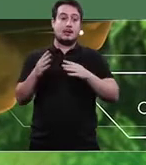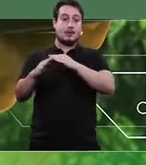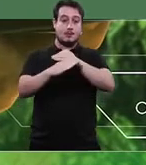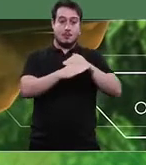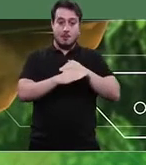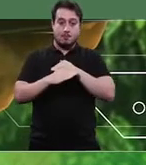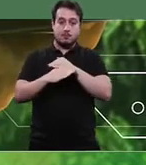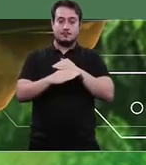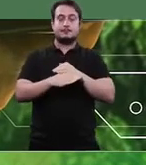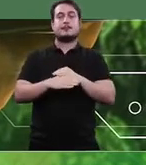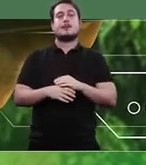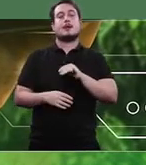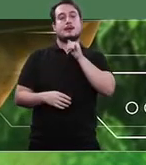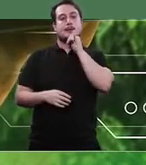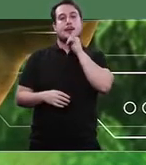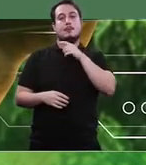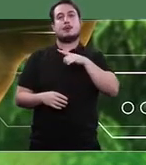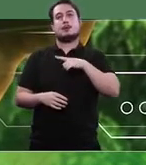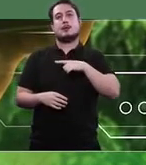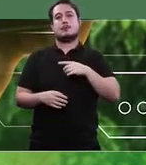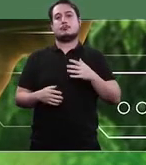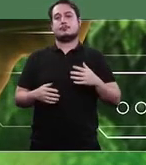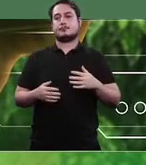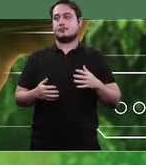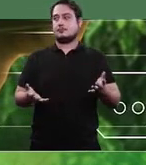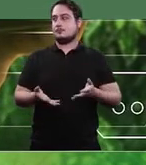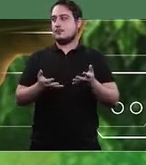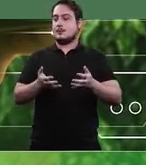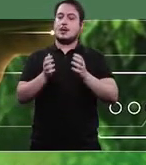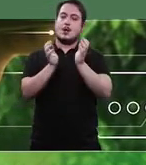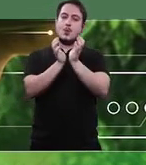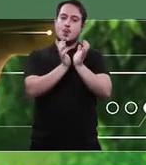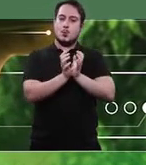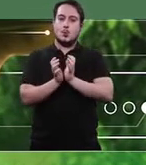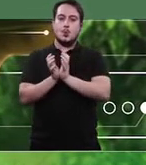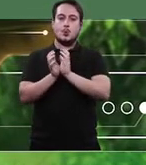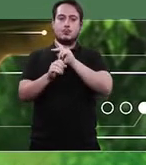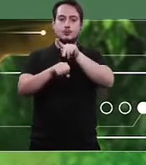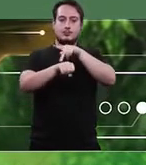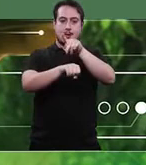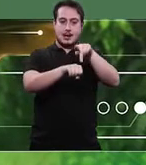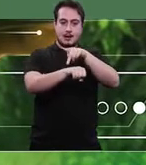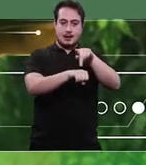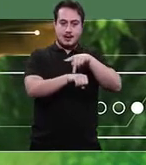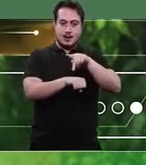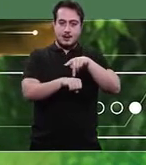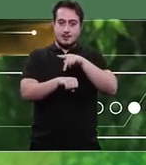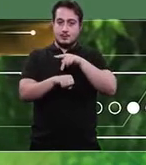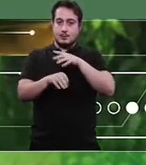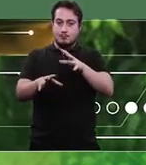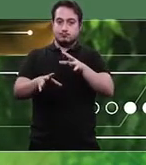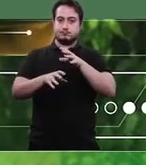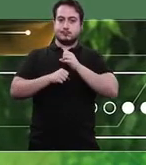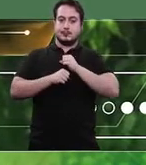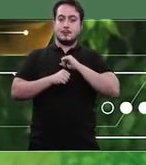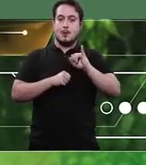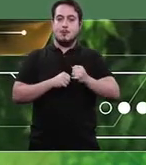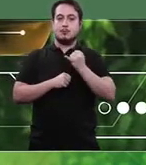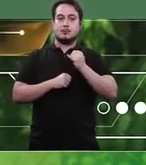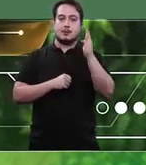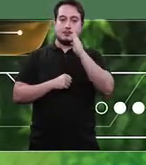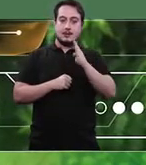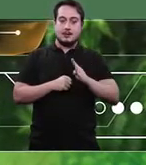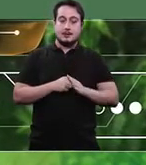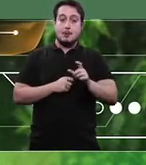Então, nós temos aí, nós distribuímos um conjunto de países que poderiam estar absorvendo as oportunidades nesses produtos